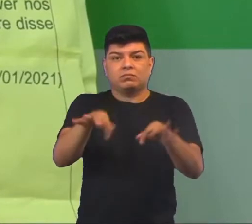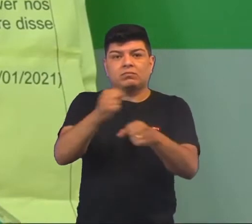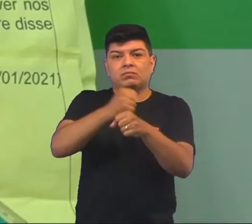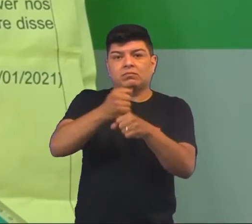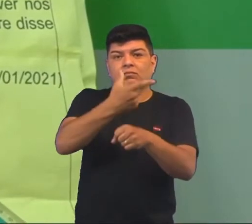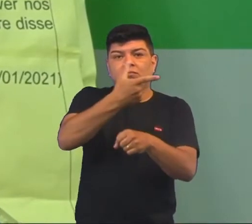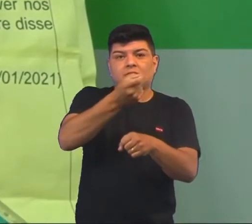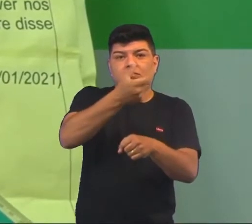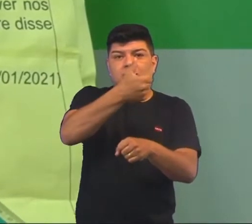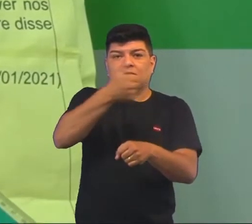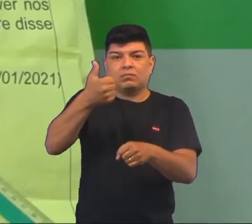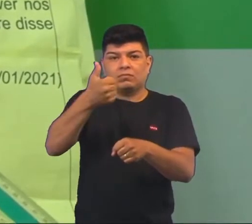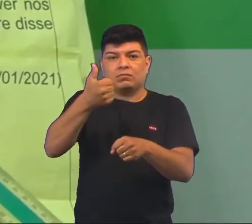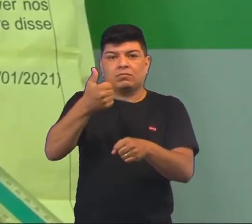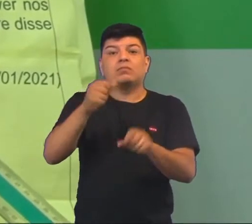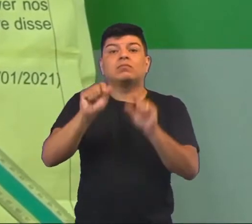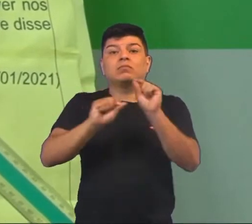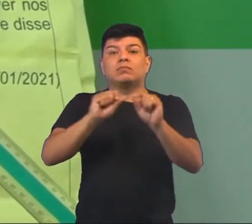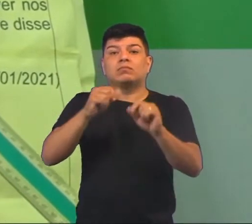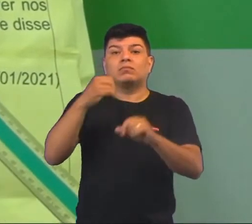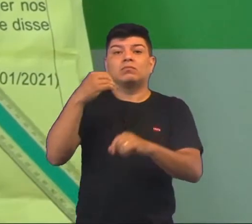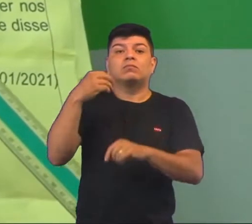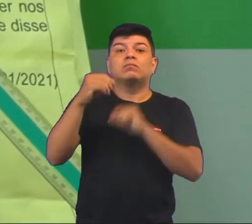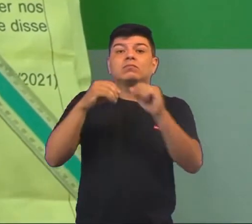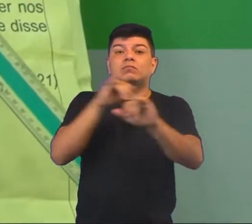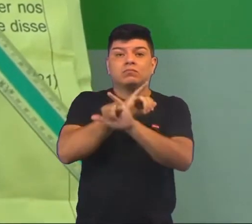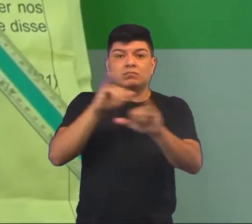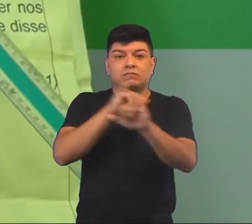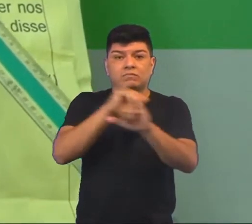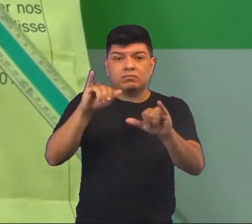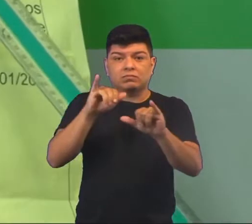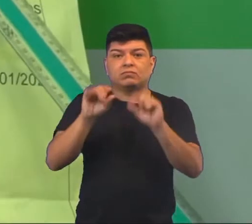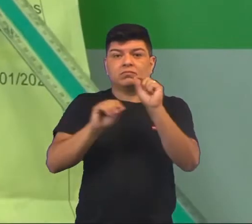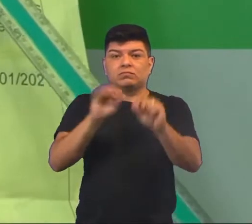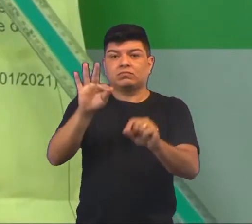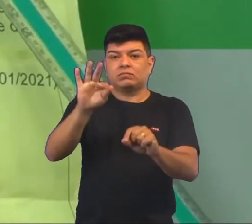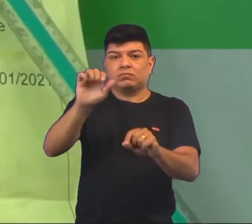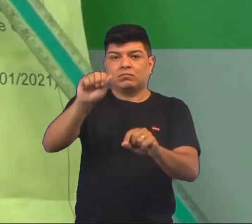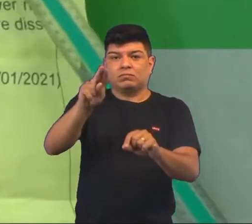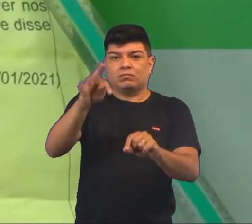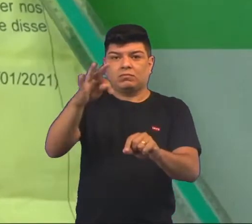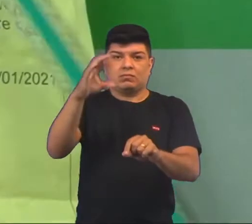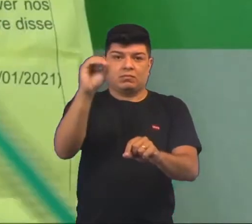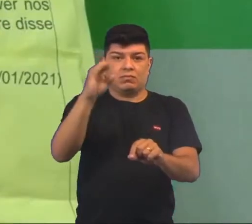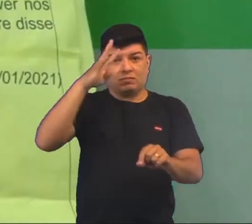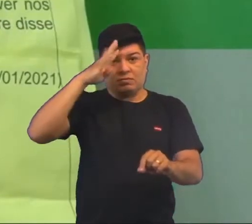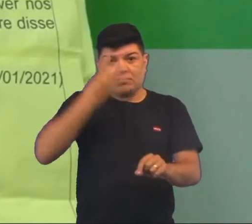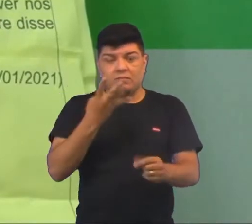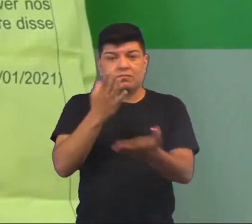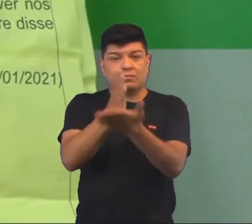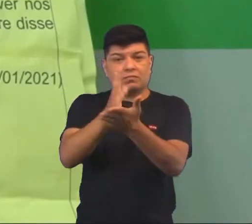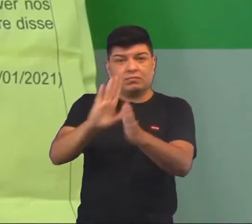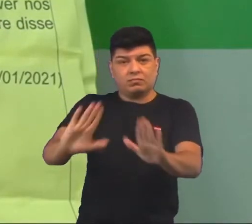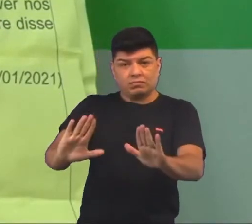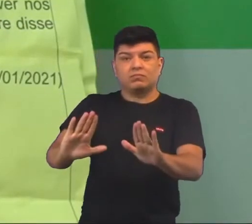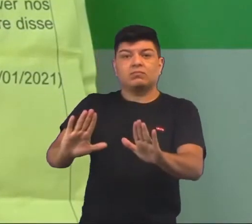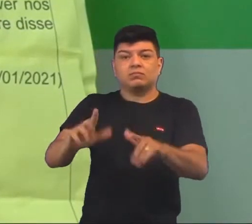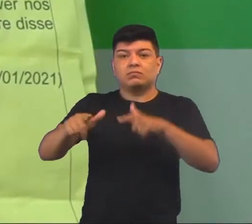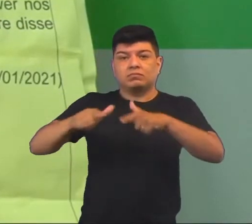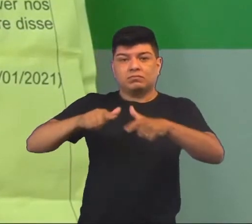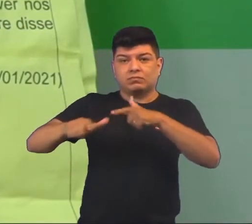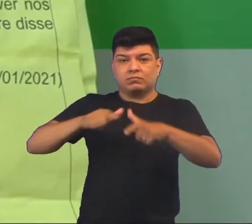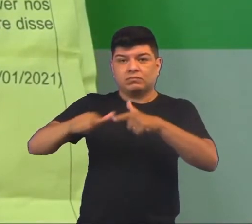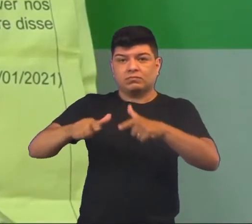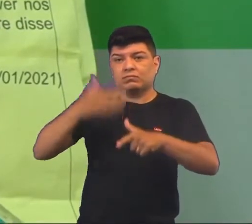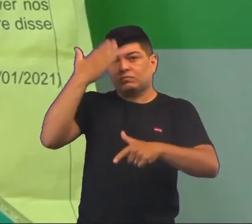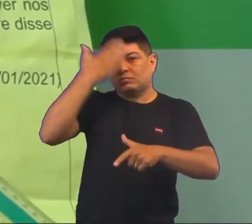2021. Em nota, a emissora afirma que Fausto decidiu encerrar sua jornada